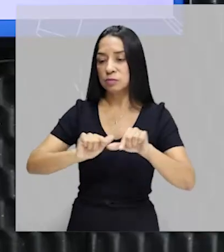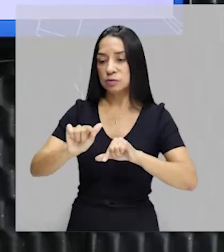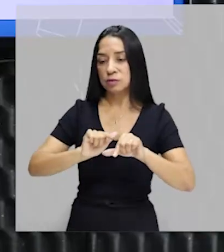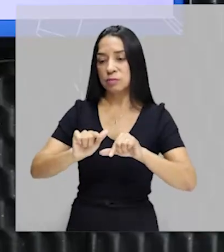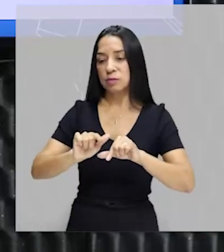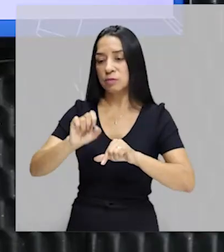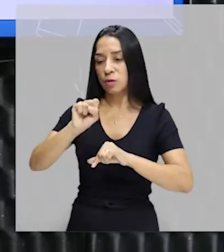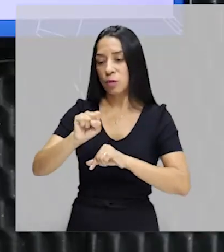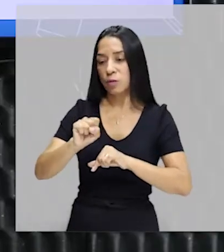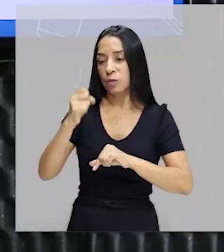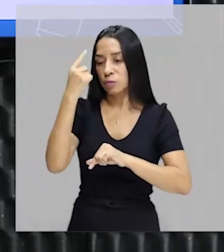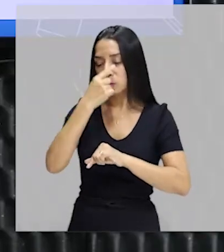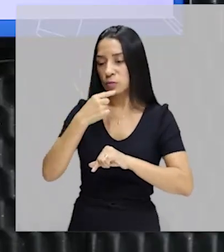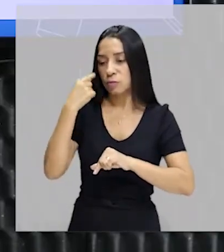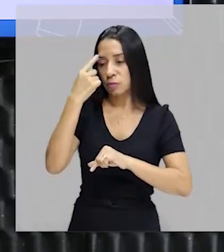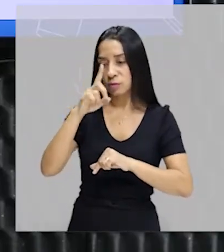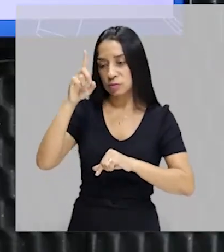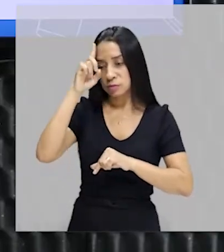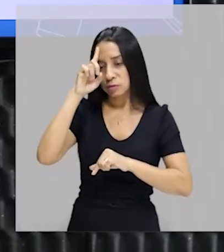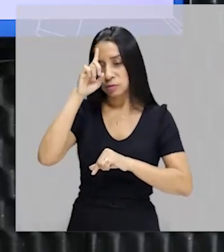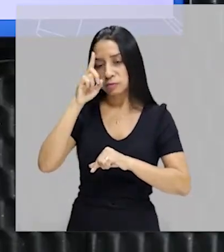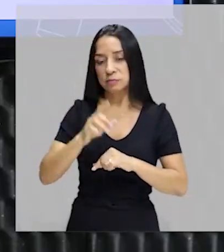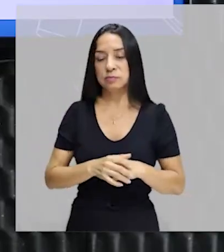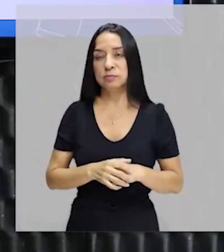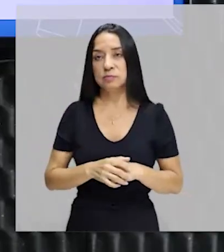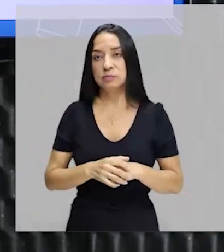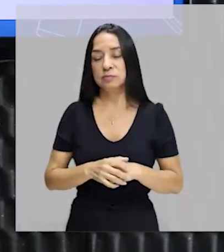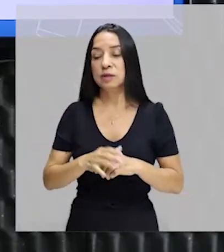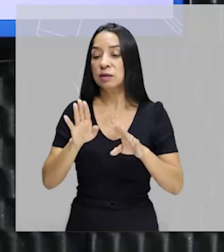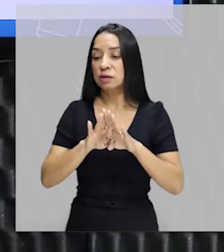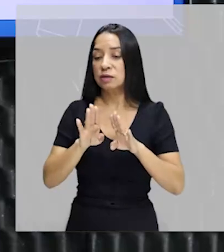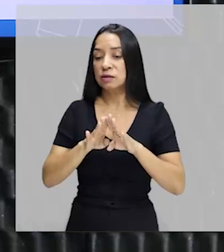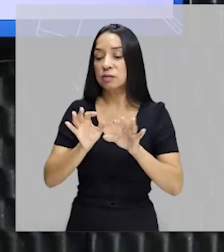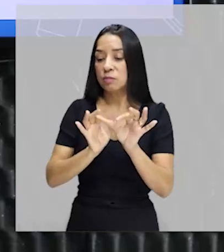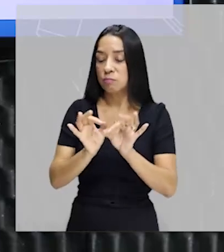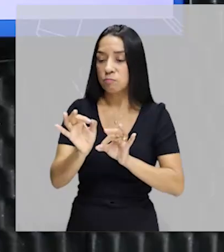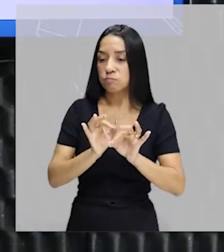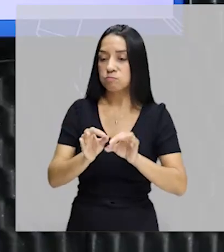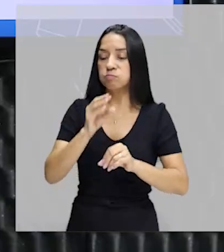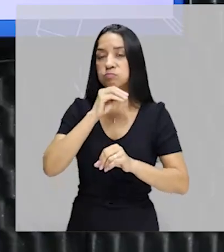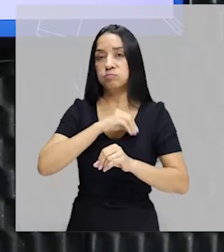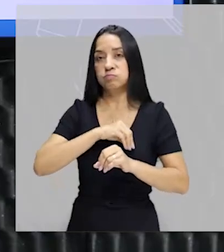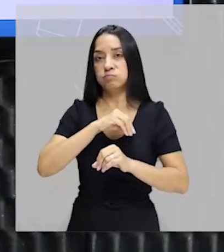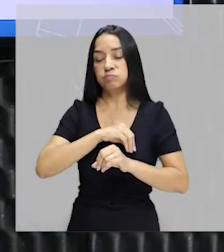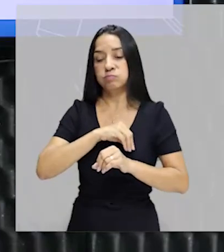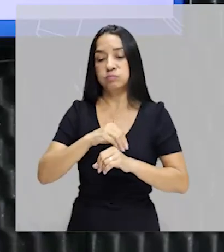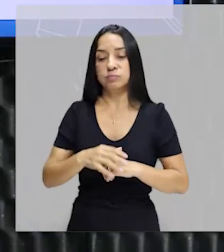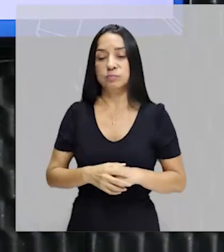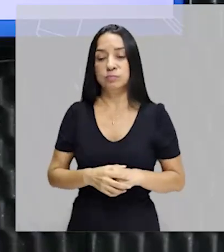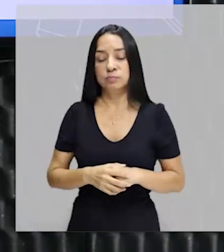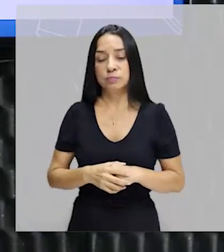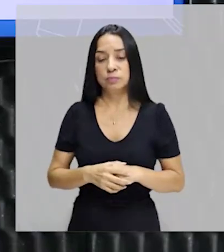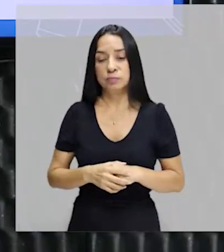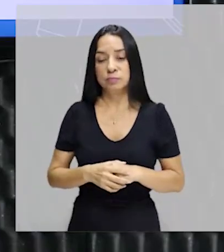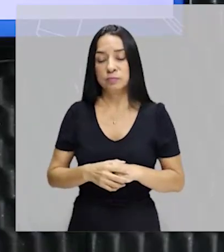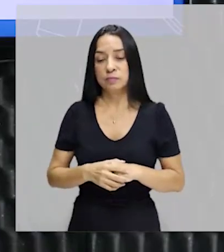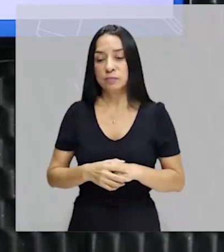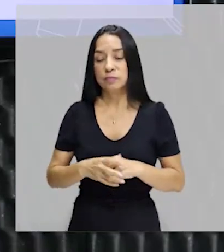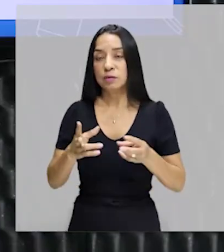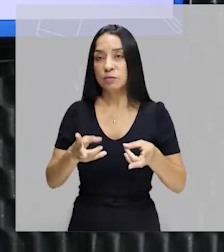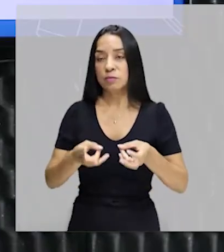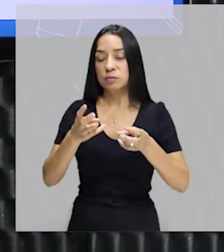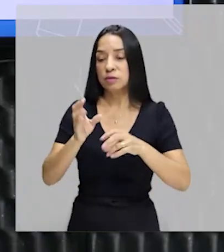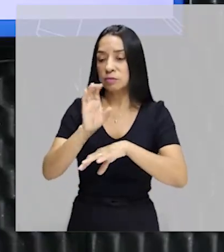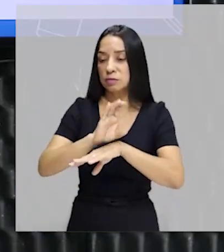horas diárias, além de estabelecer um salário mínimo. Observe que a Constituição